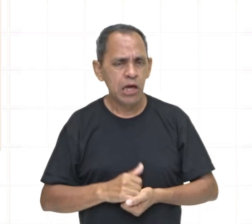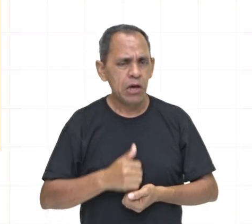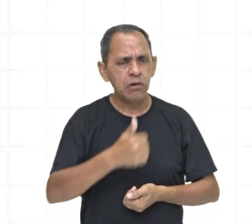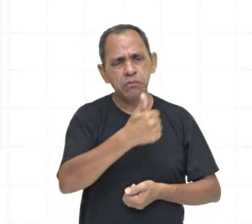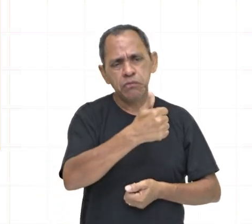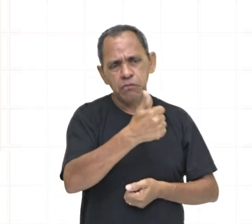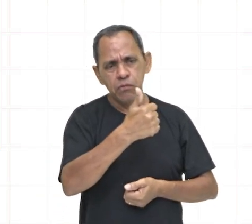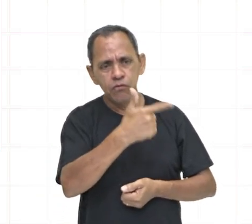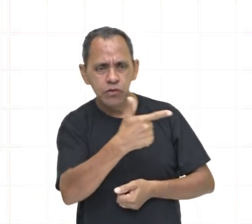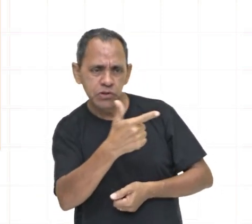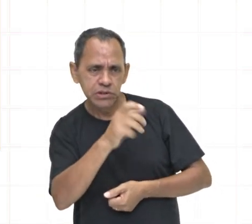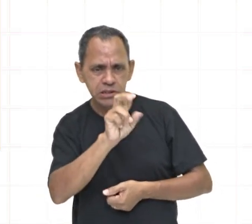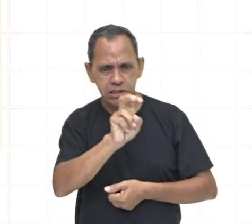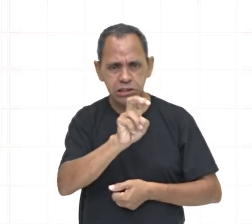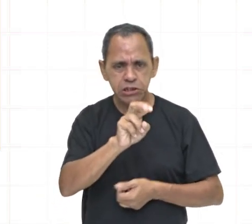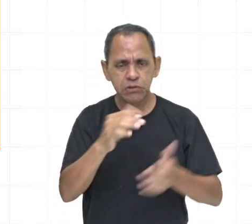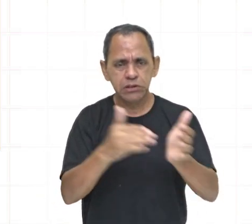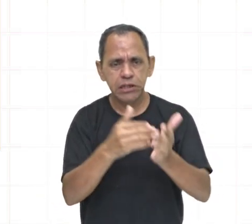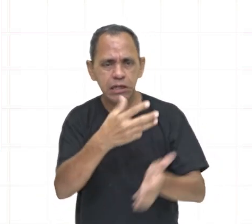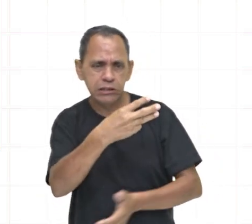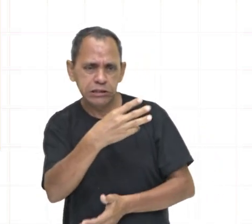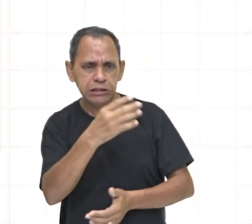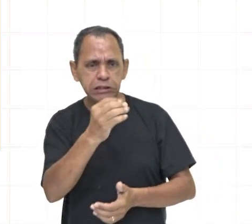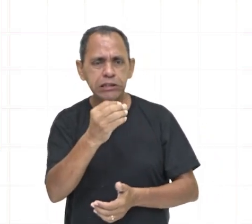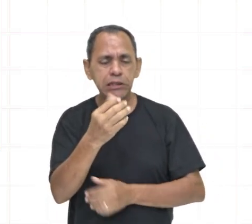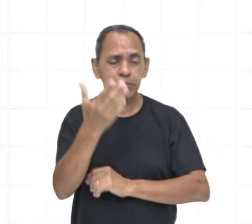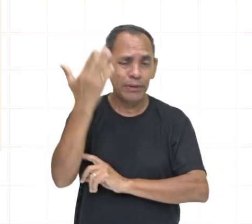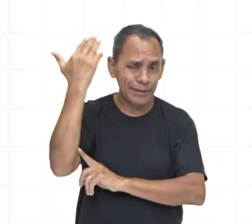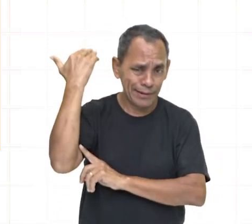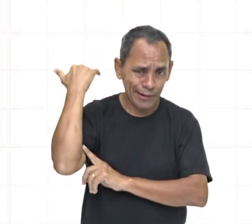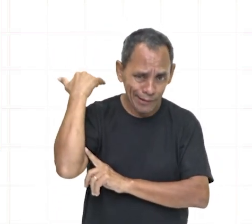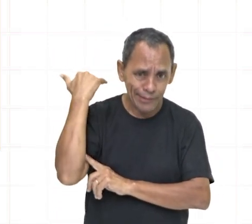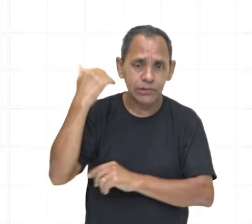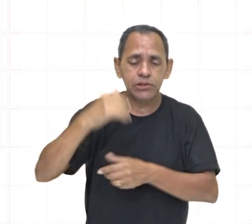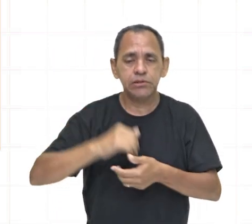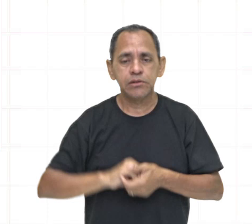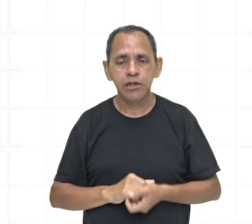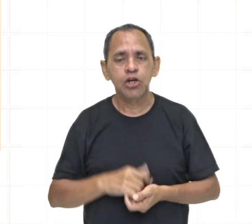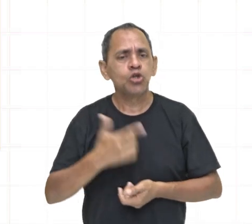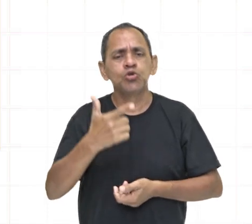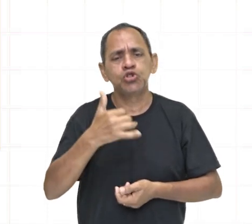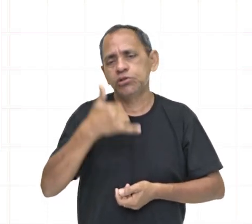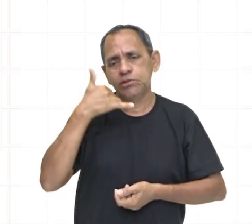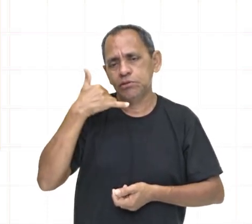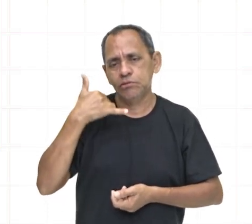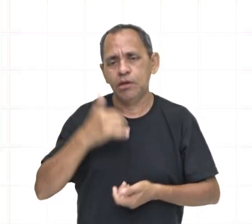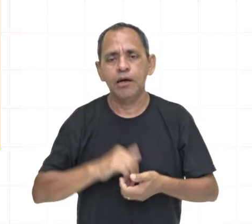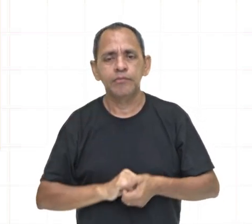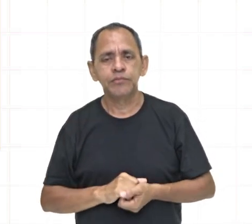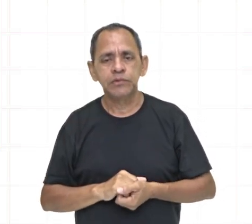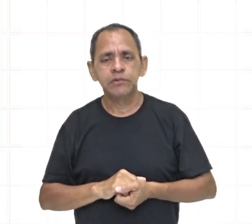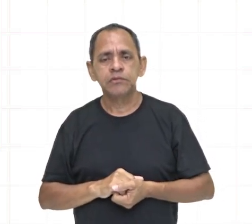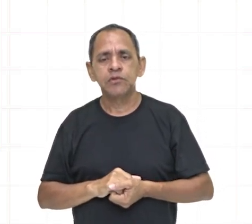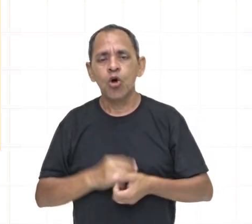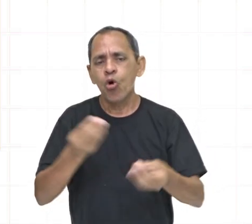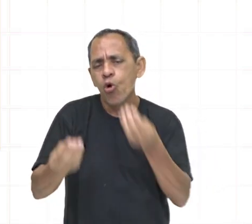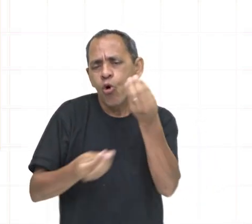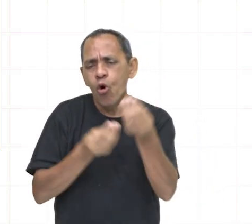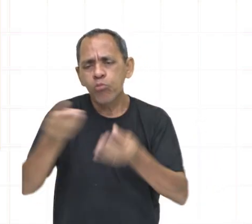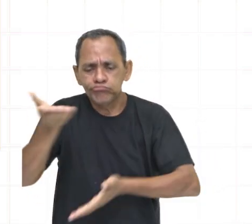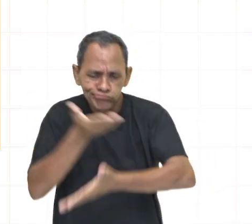cá, e isso tem permitido, gente, essa maior conectividade, né? A integração aí